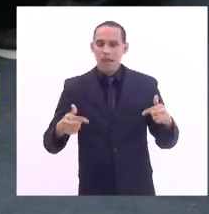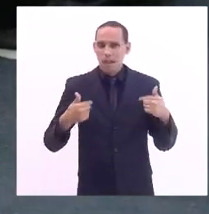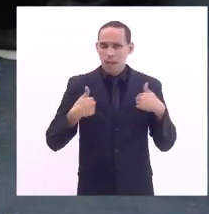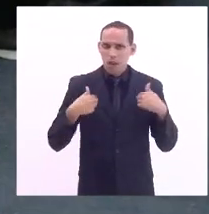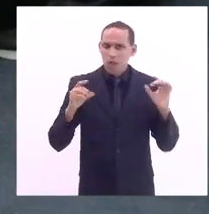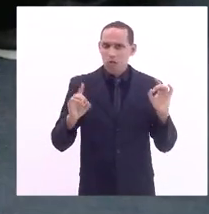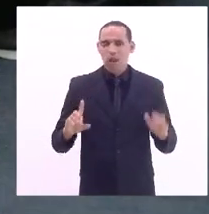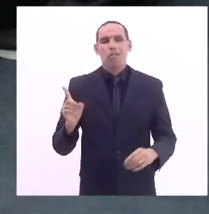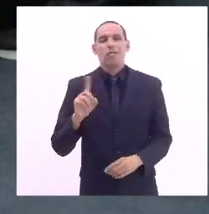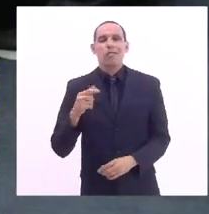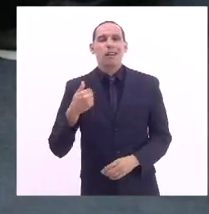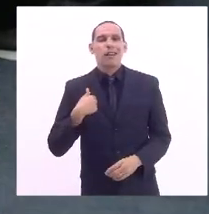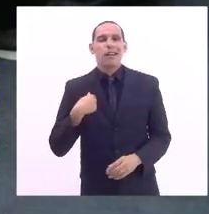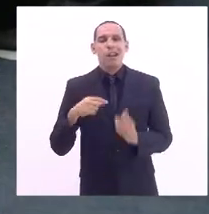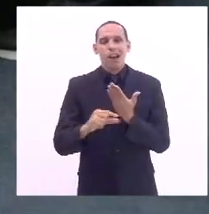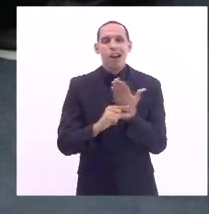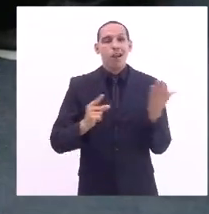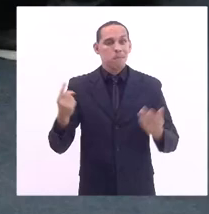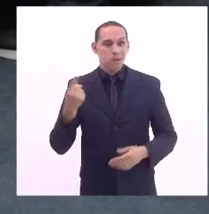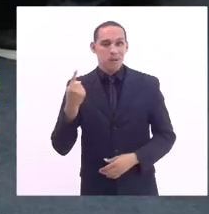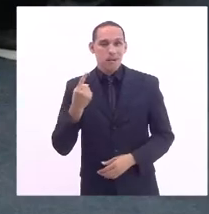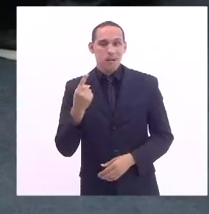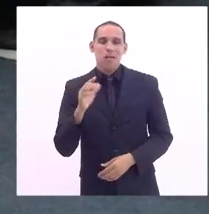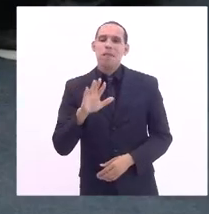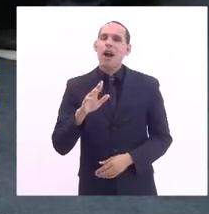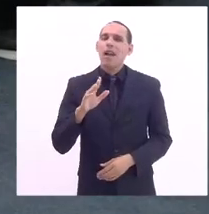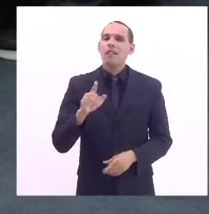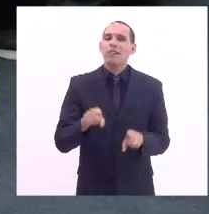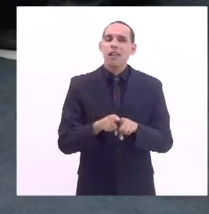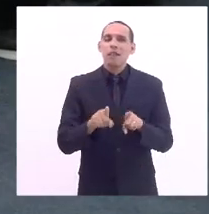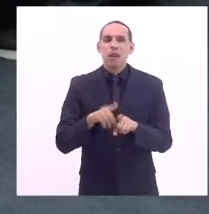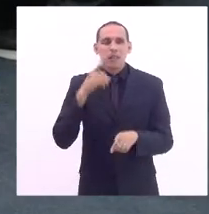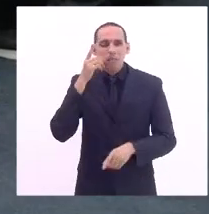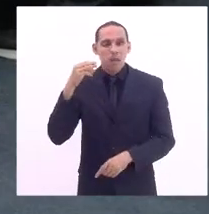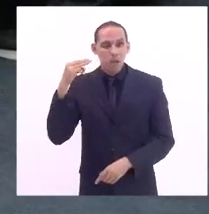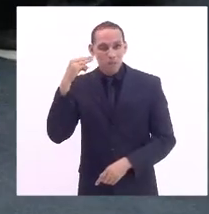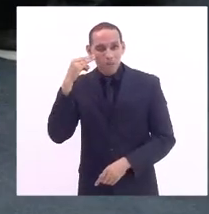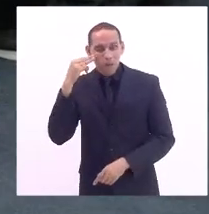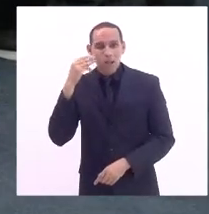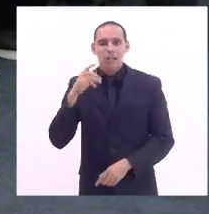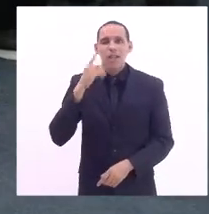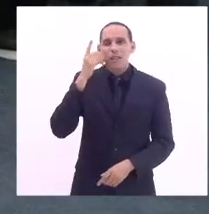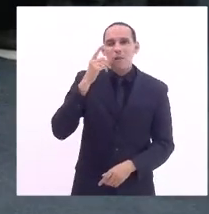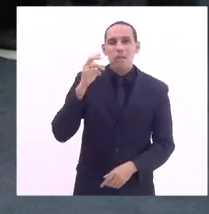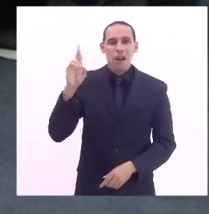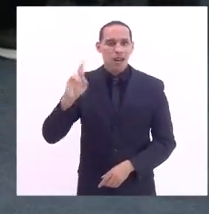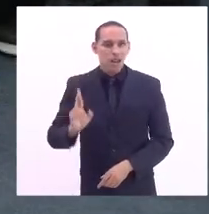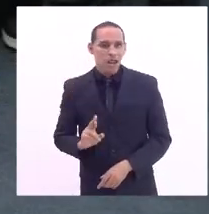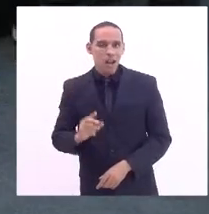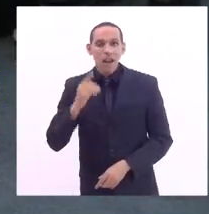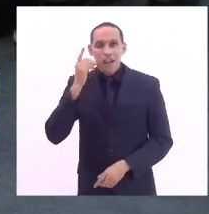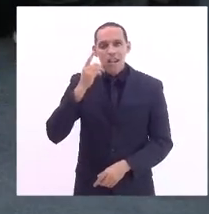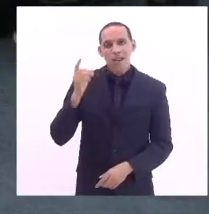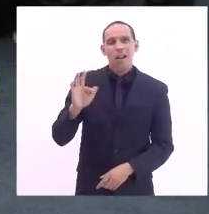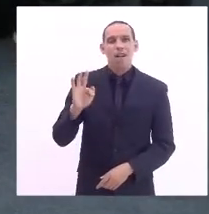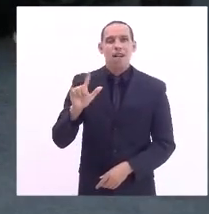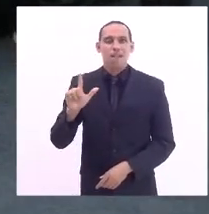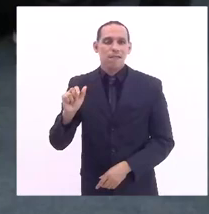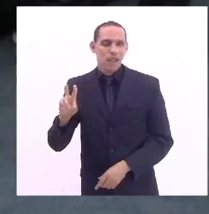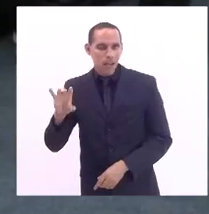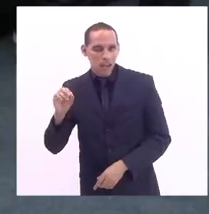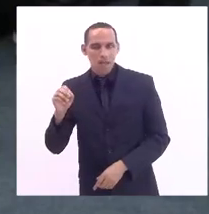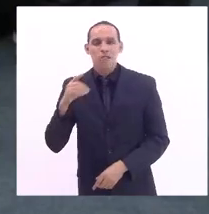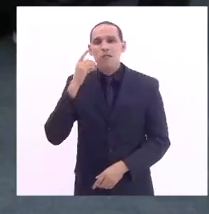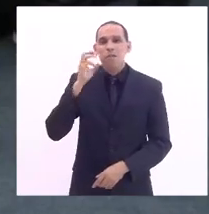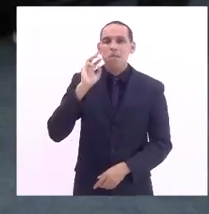que sou a primeira autora desse projeto, mas também deputada Mônica Francisco, deputada Renata Souza, deputado Flávio,